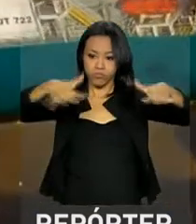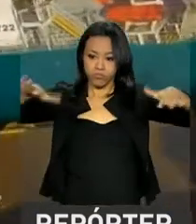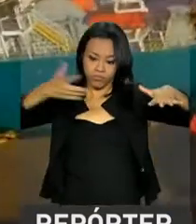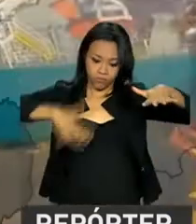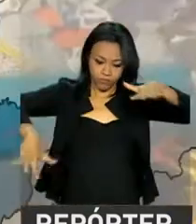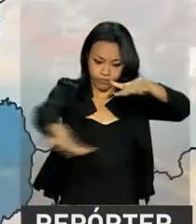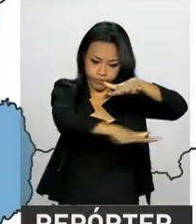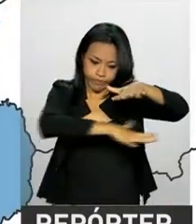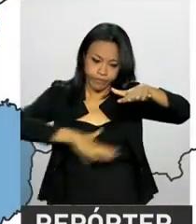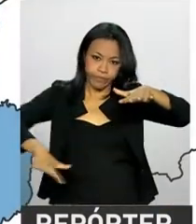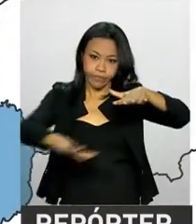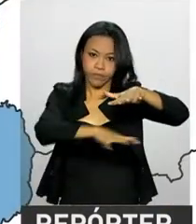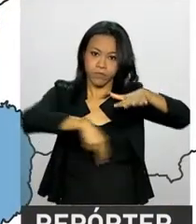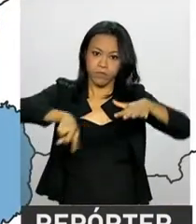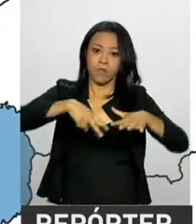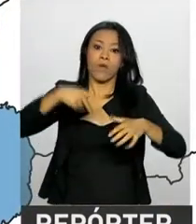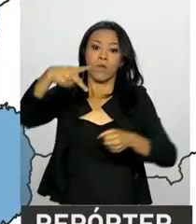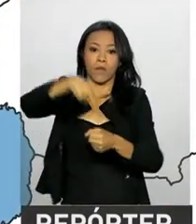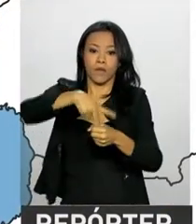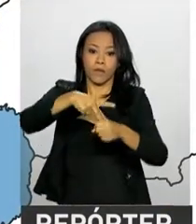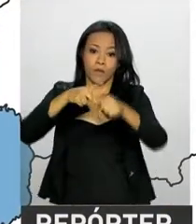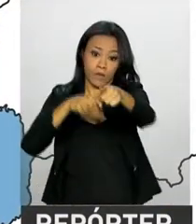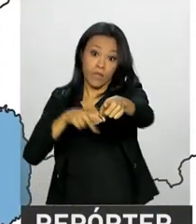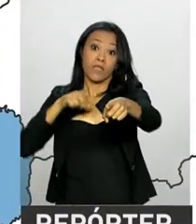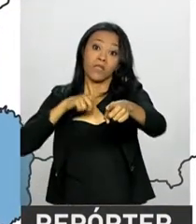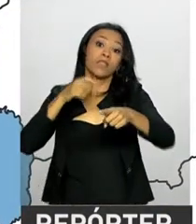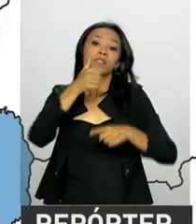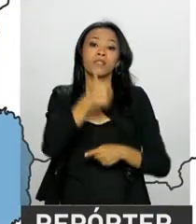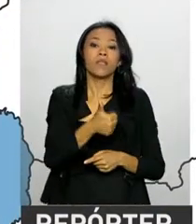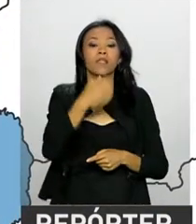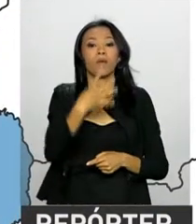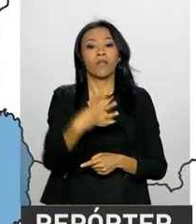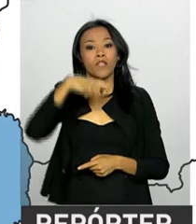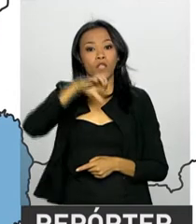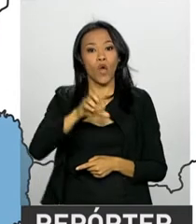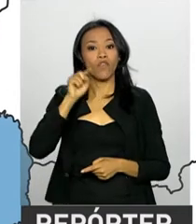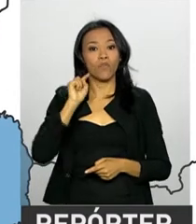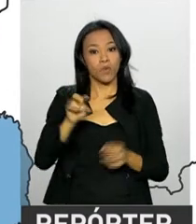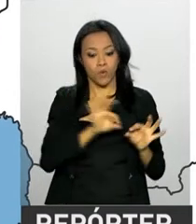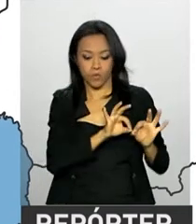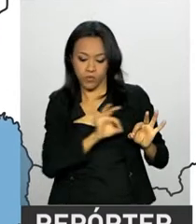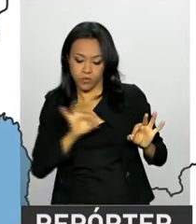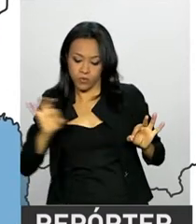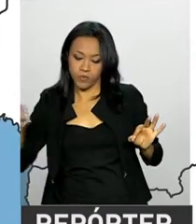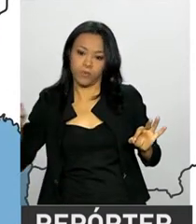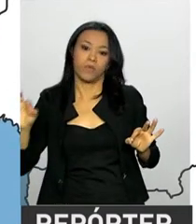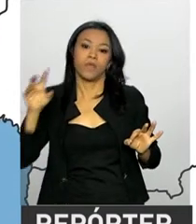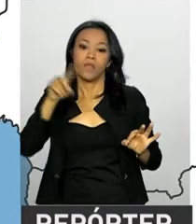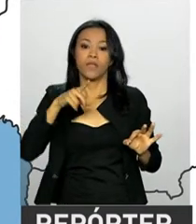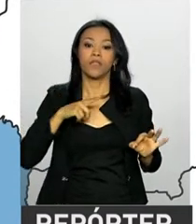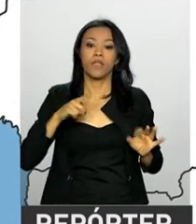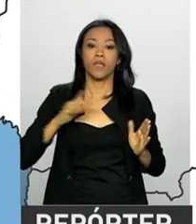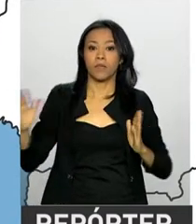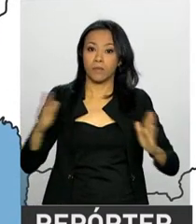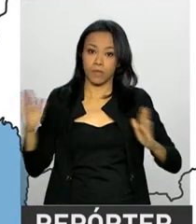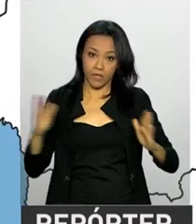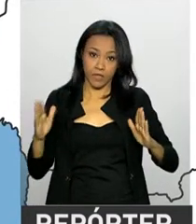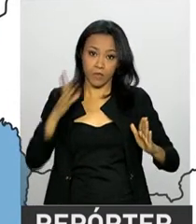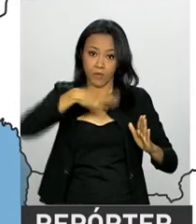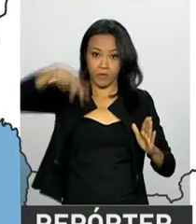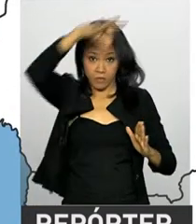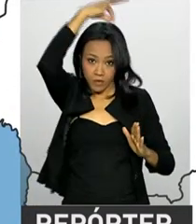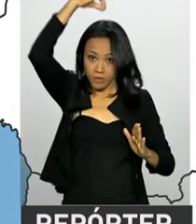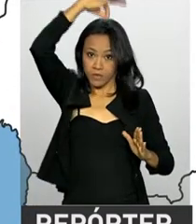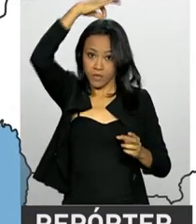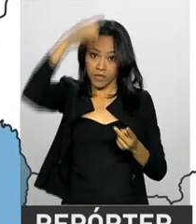de Santos. A área tem 149 mil quilômetros quadrados e está localizada entre o litoral do Espírito Santo